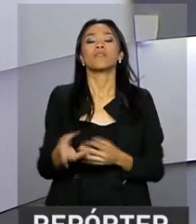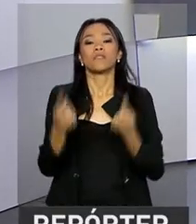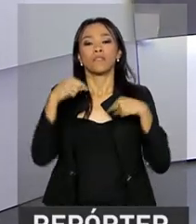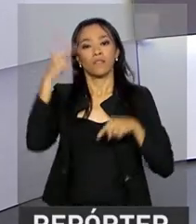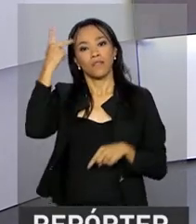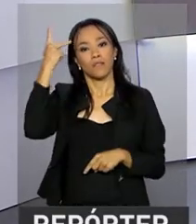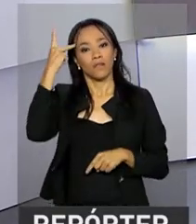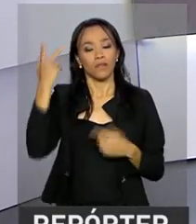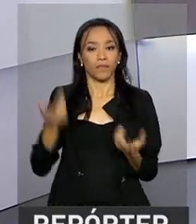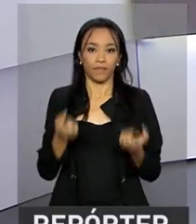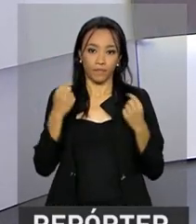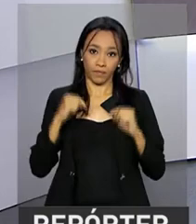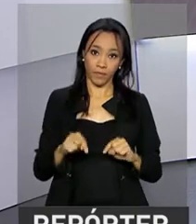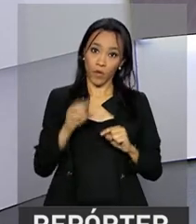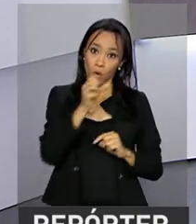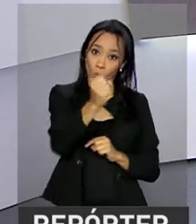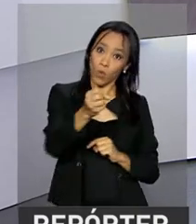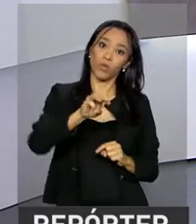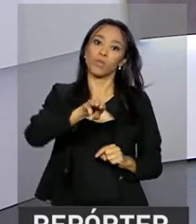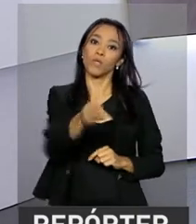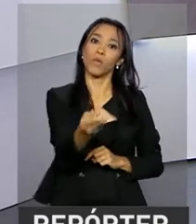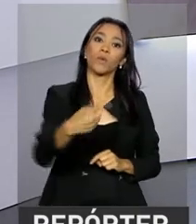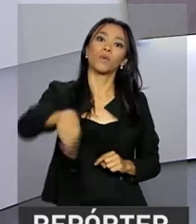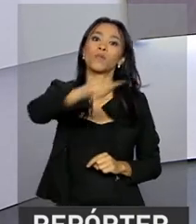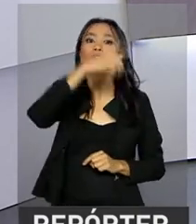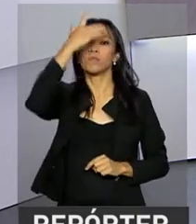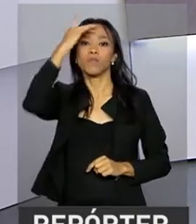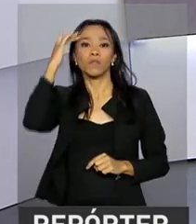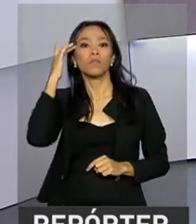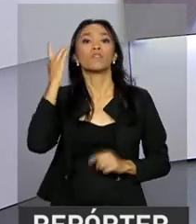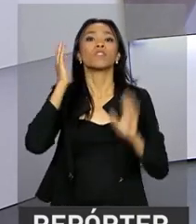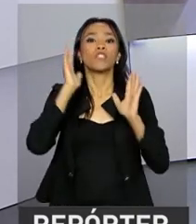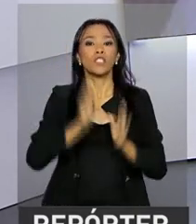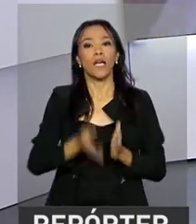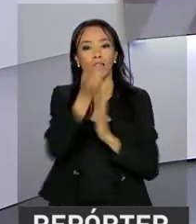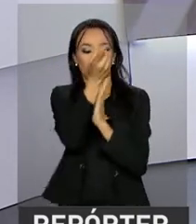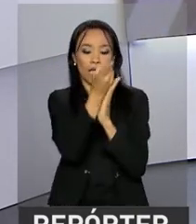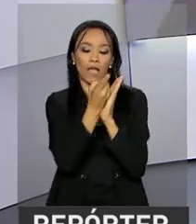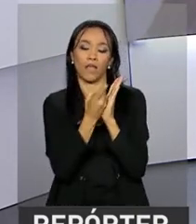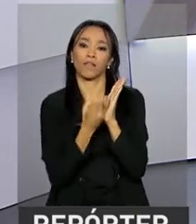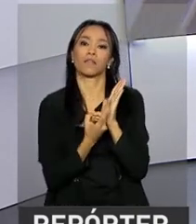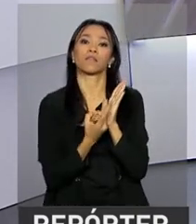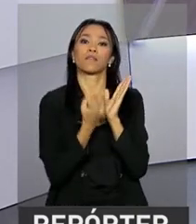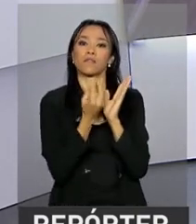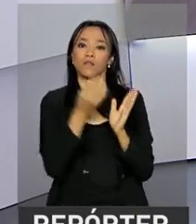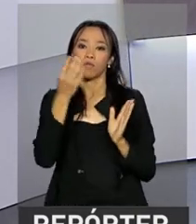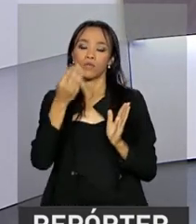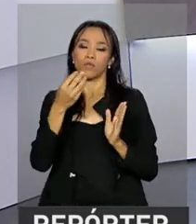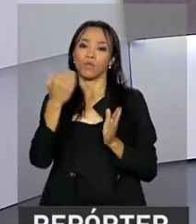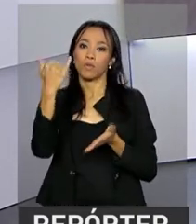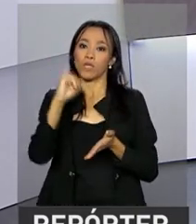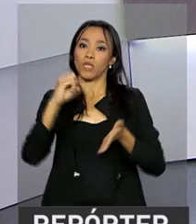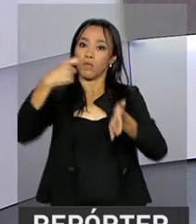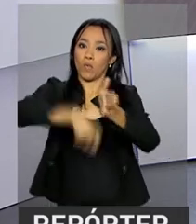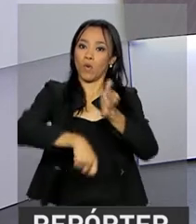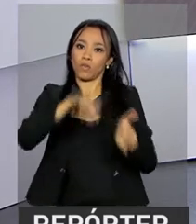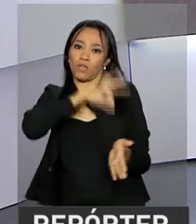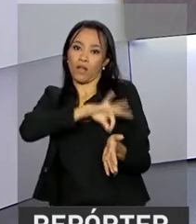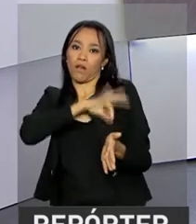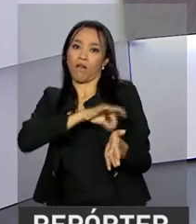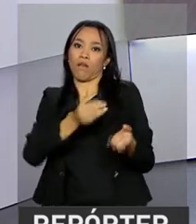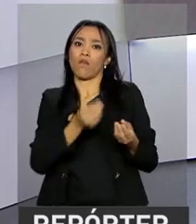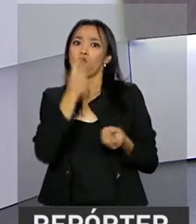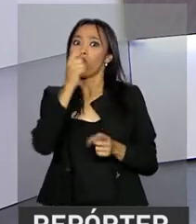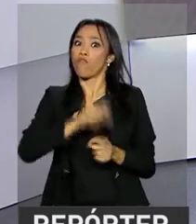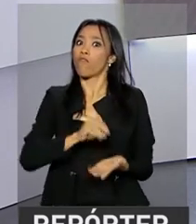paulo e olha cerca de 8 milhões de contribuintes já enviaram a declaração do imposto de renda faltando menos de um mês